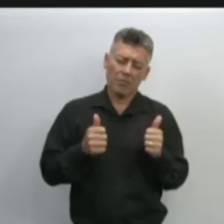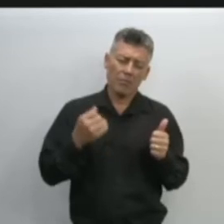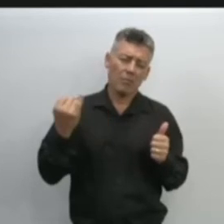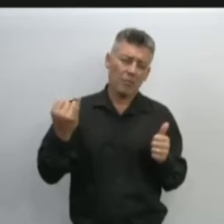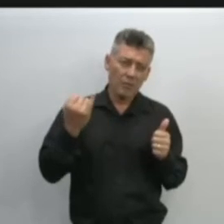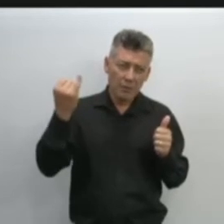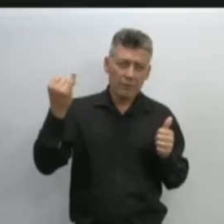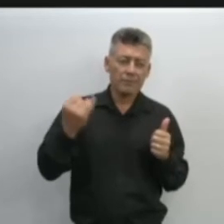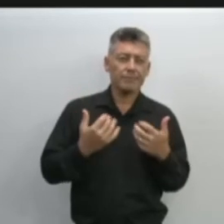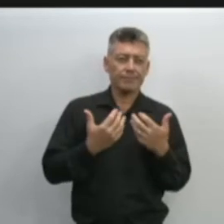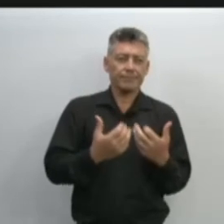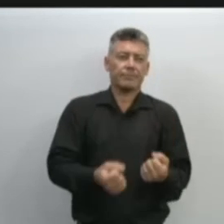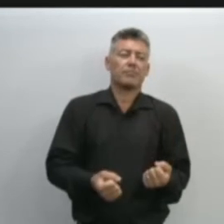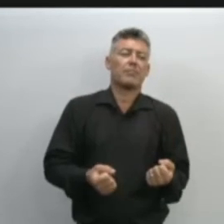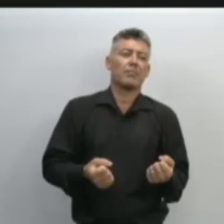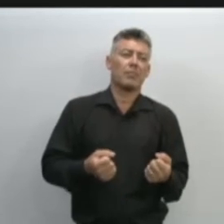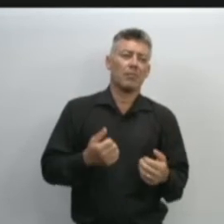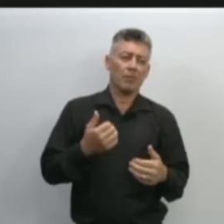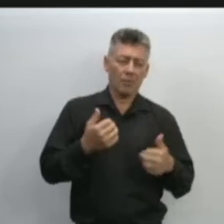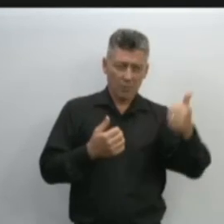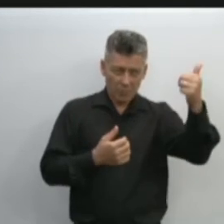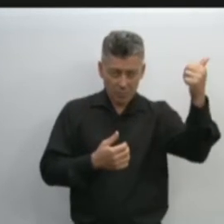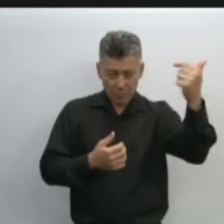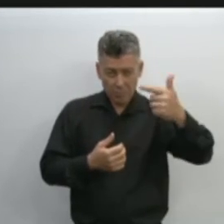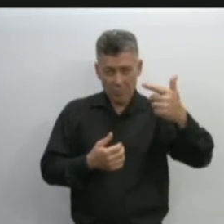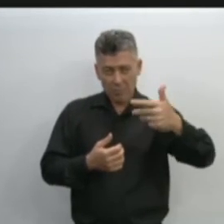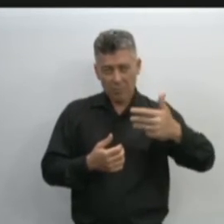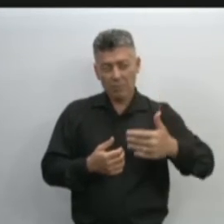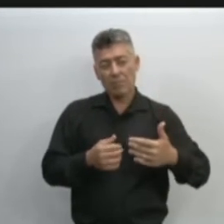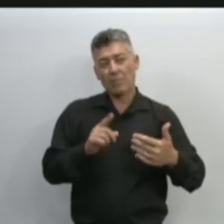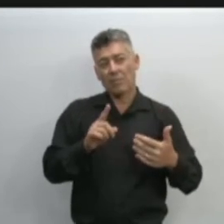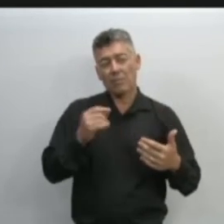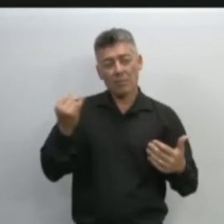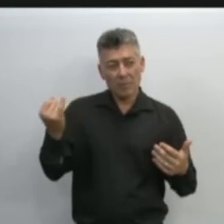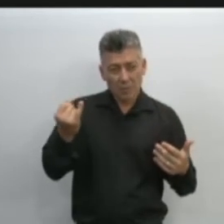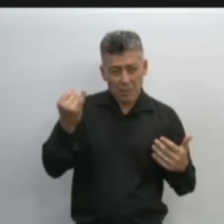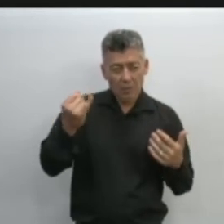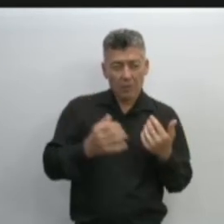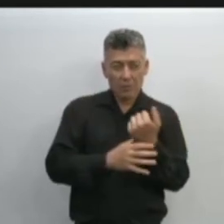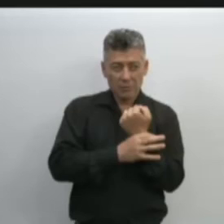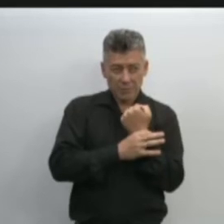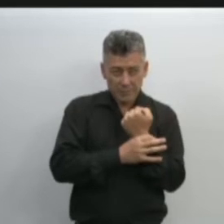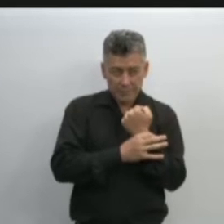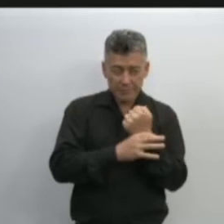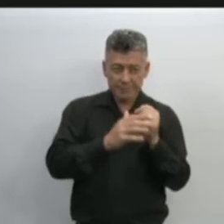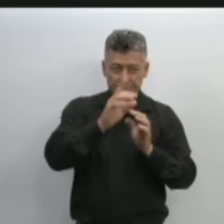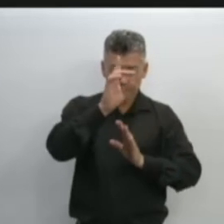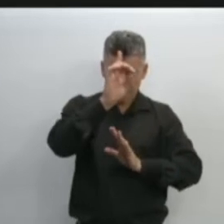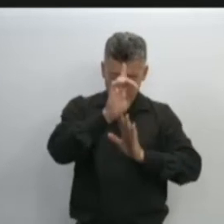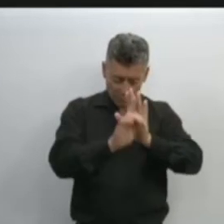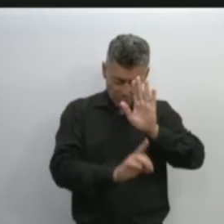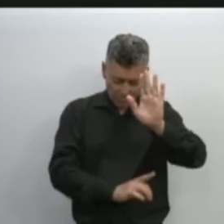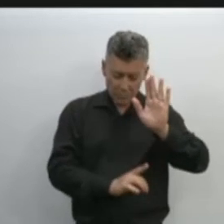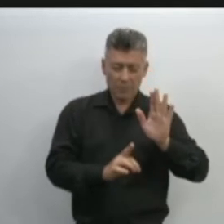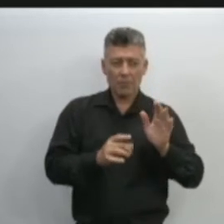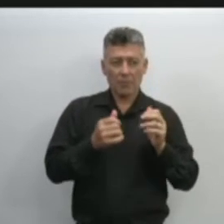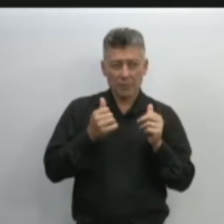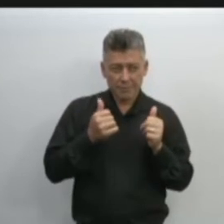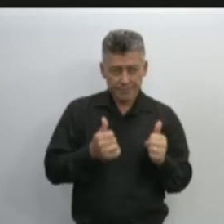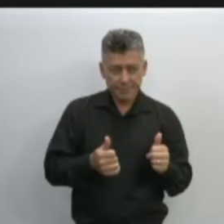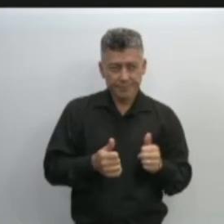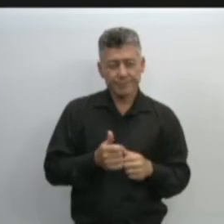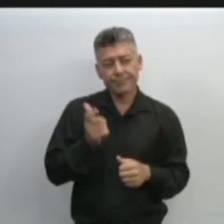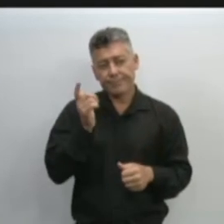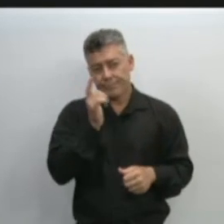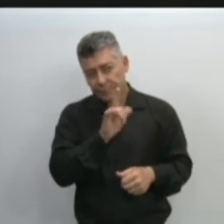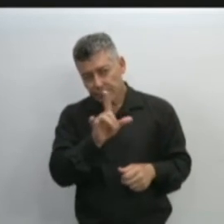importante, o reconhecimento dessa trajetória é super importante, mas é importante assegurar direitos. Portanto, recuperar aquilo que a